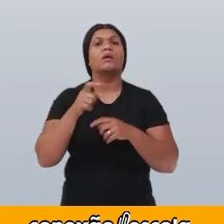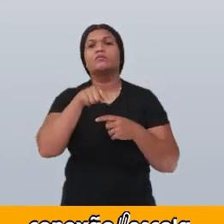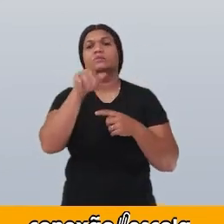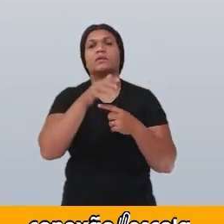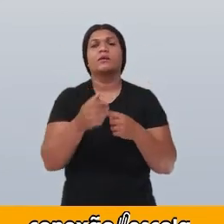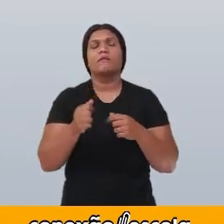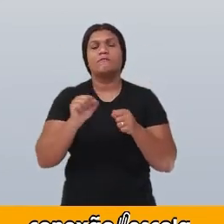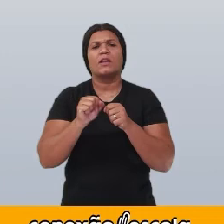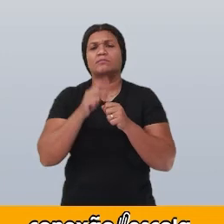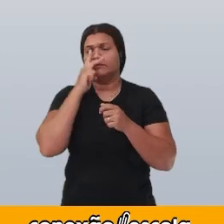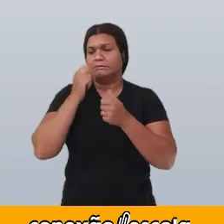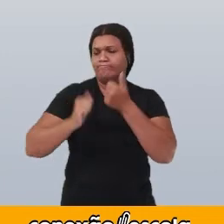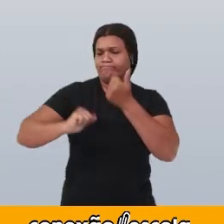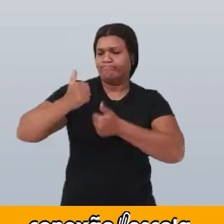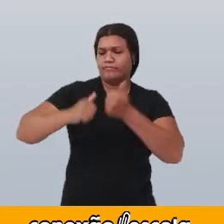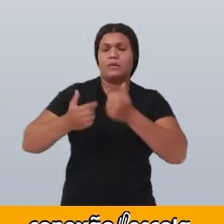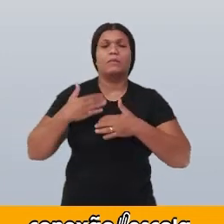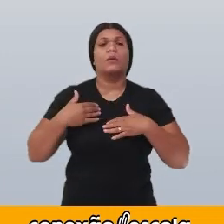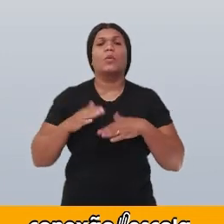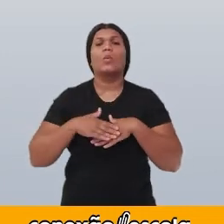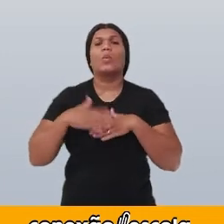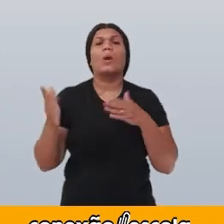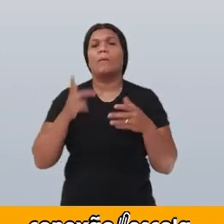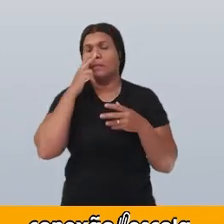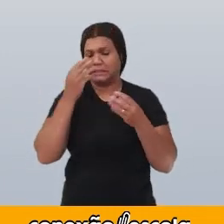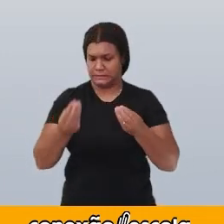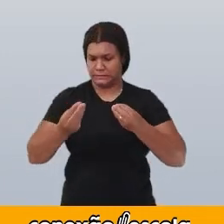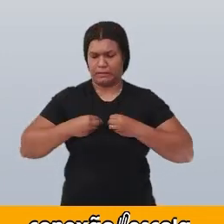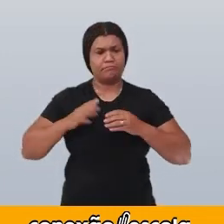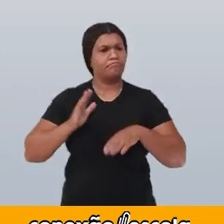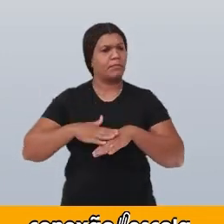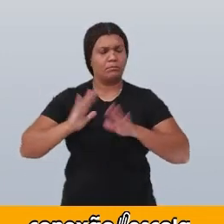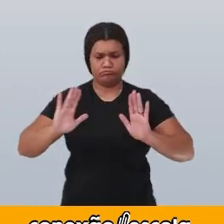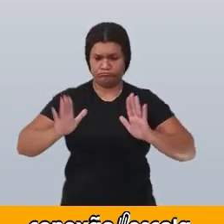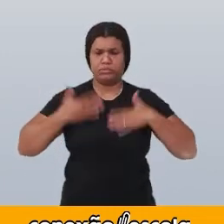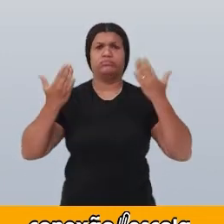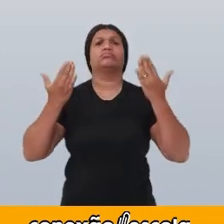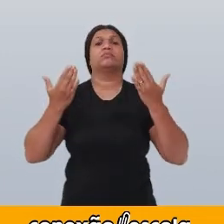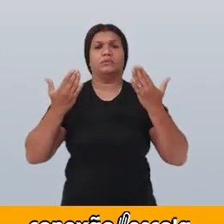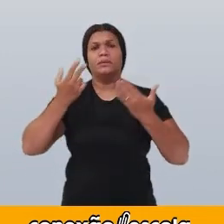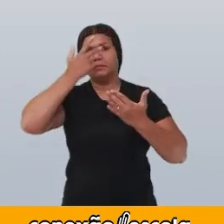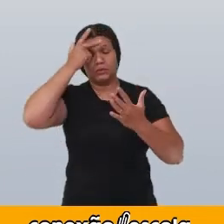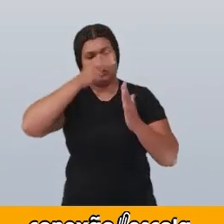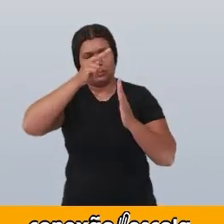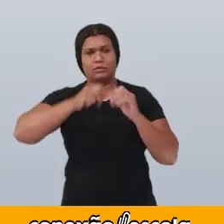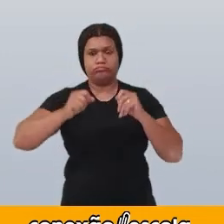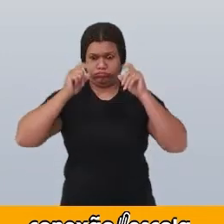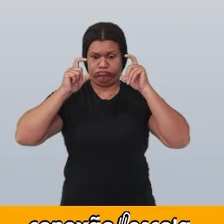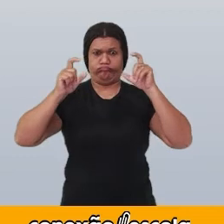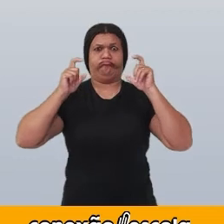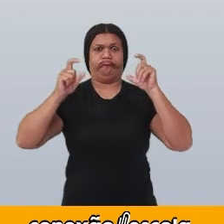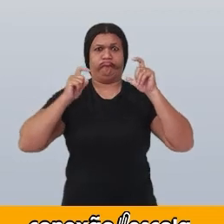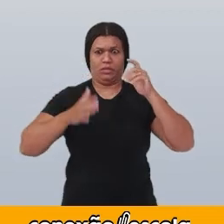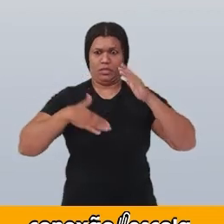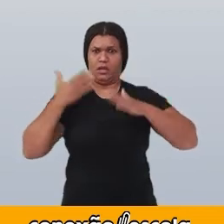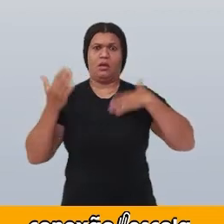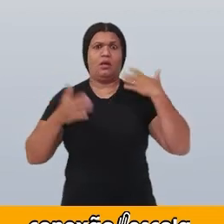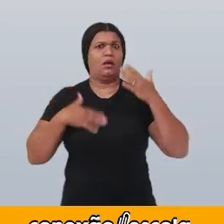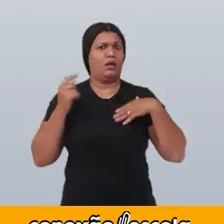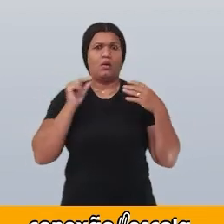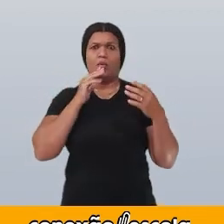comigo qual delas causa mais impacto no leitor. Deixa o leitor, então, mais admirado, mais